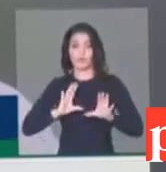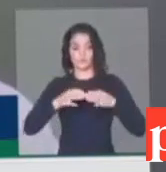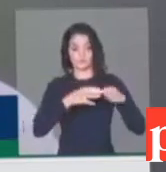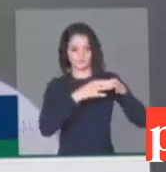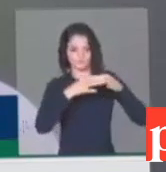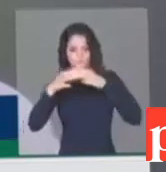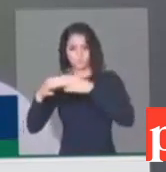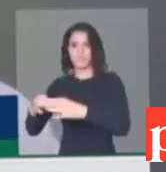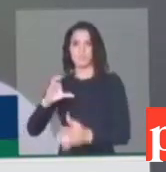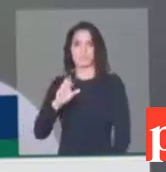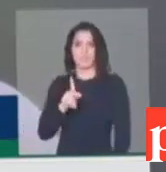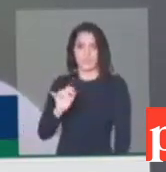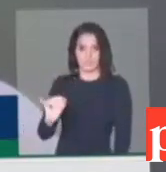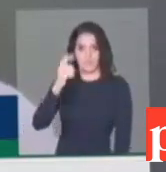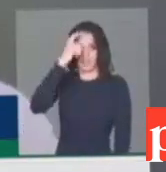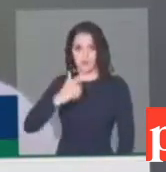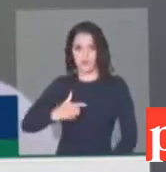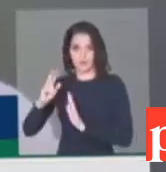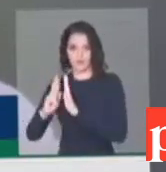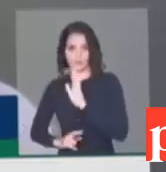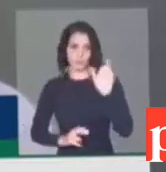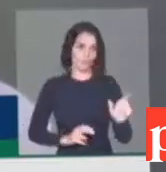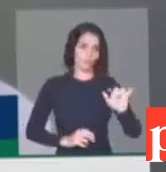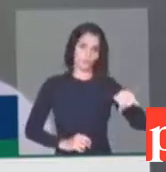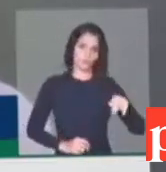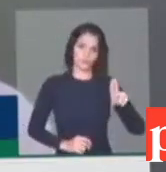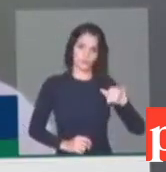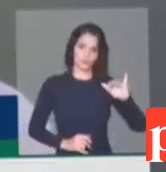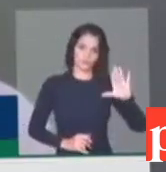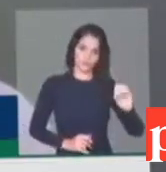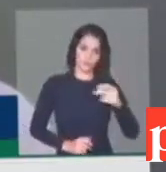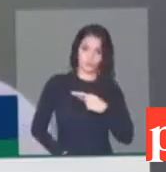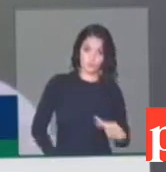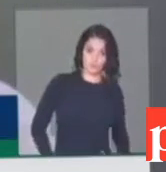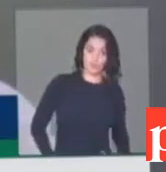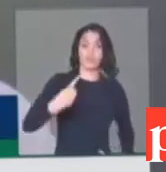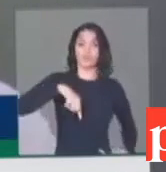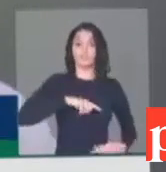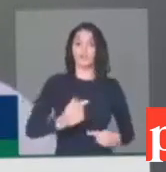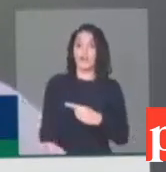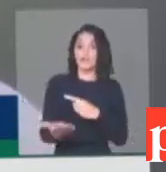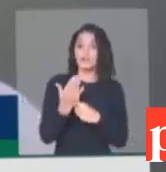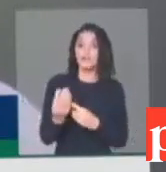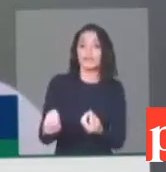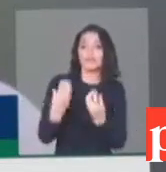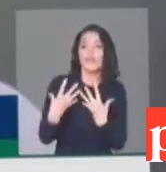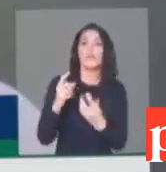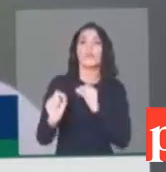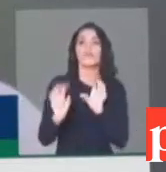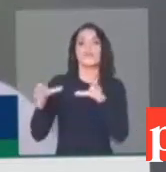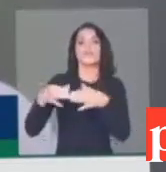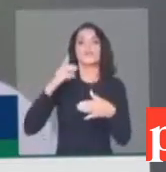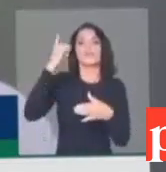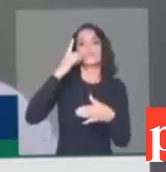honra de ser o relator e o Júlio foi o presidente, e nós tivemos a contribuição da bancada mineira de maneira geral.